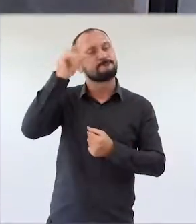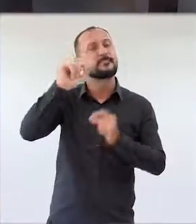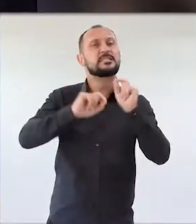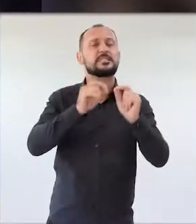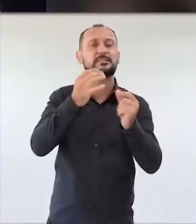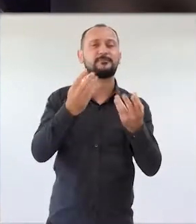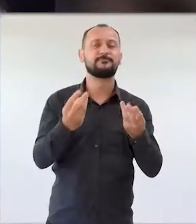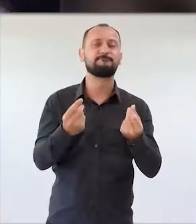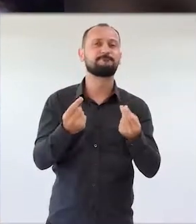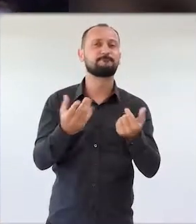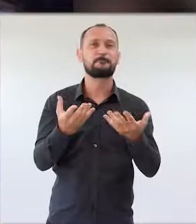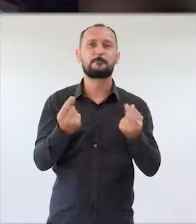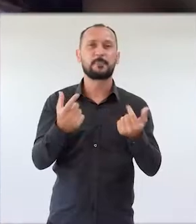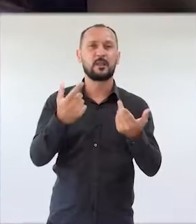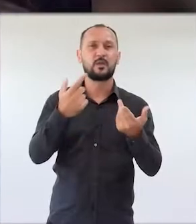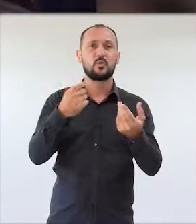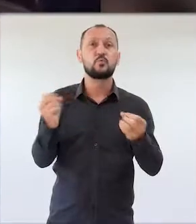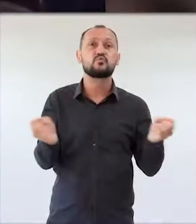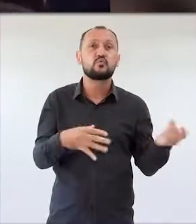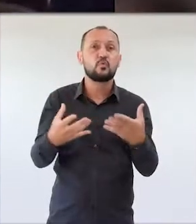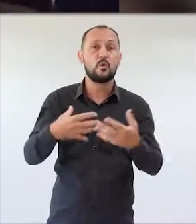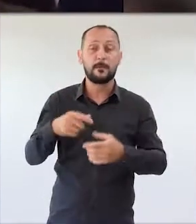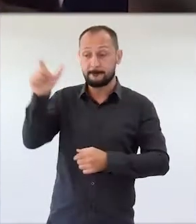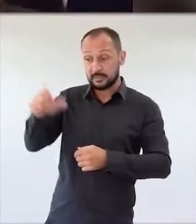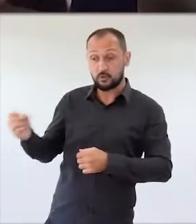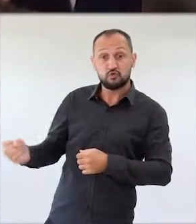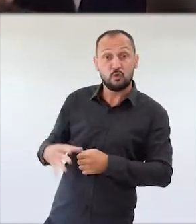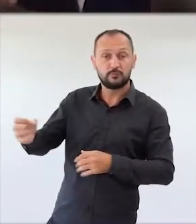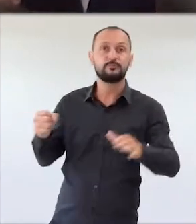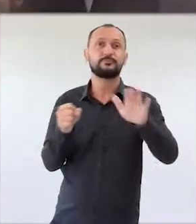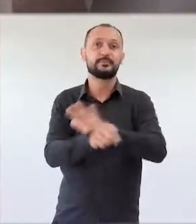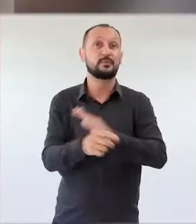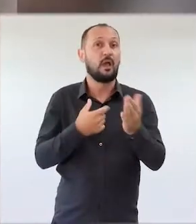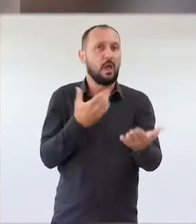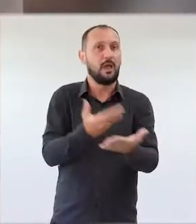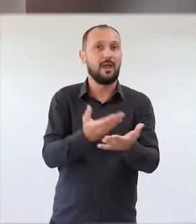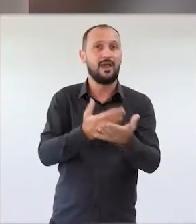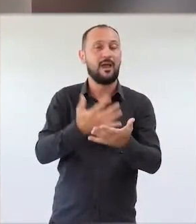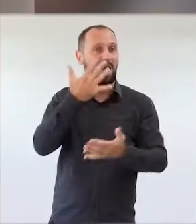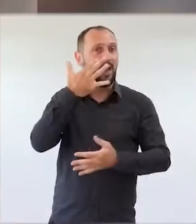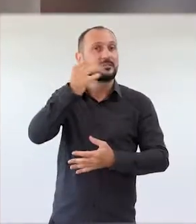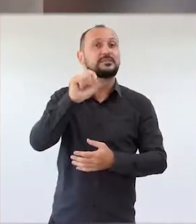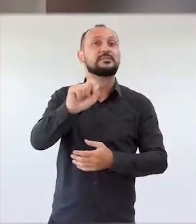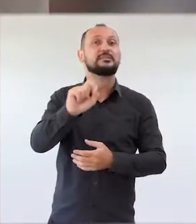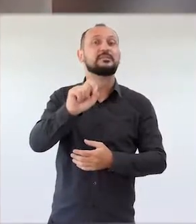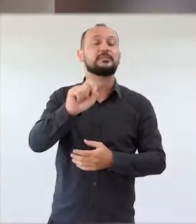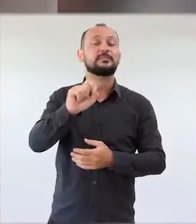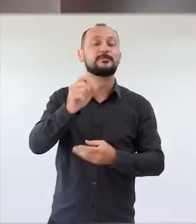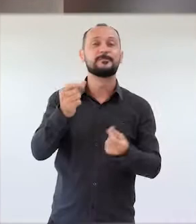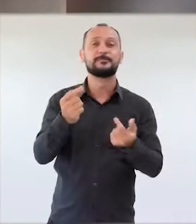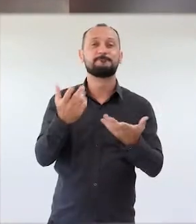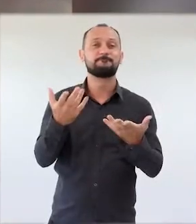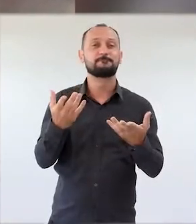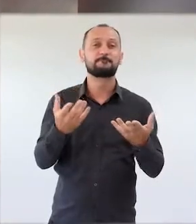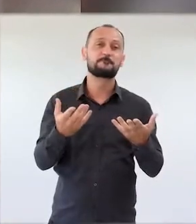ideia de pegar novos jovens autores, né? Então as aulas têm essa pretensão de